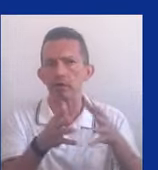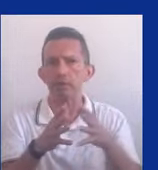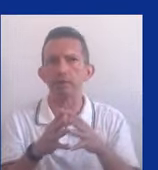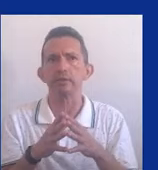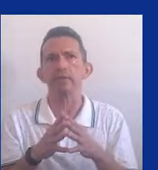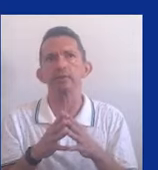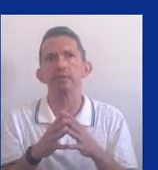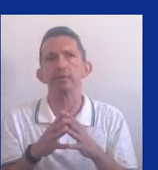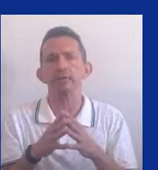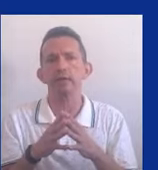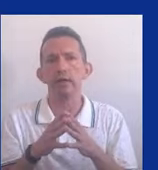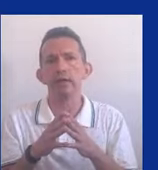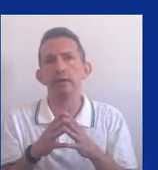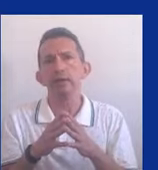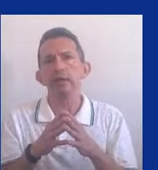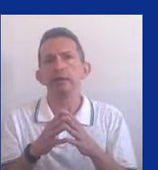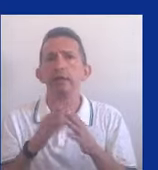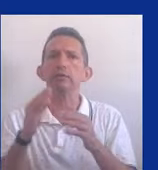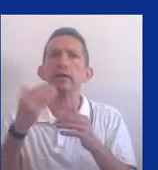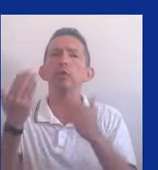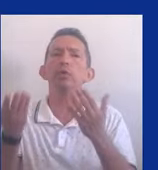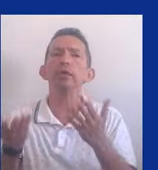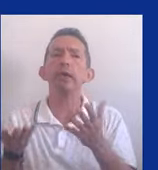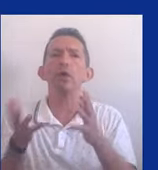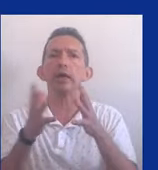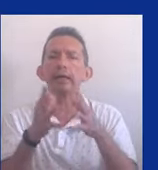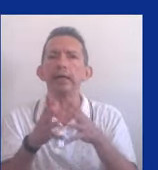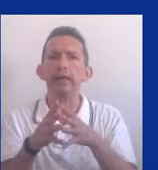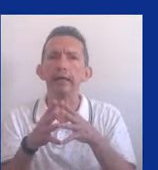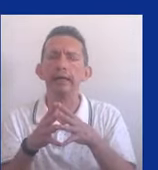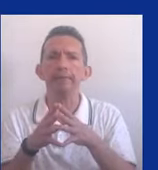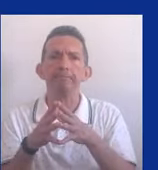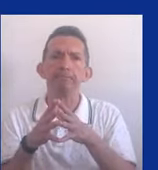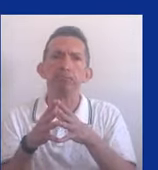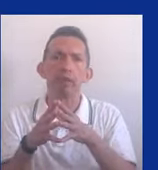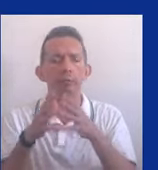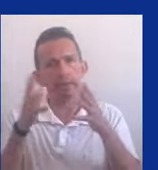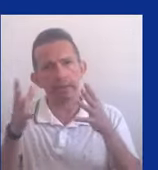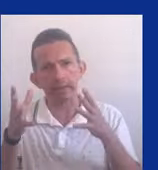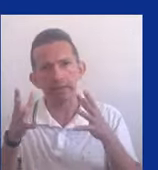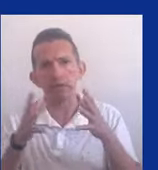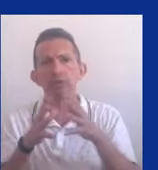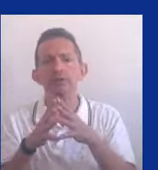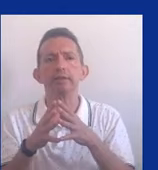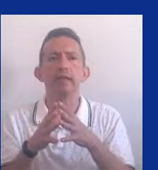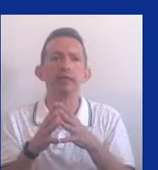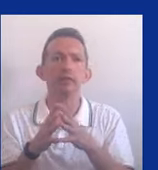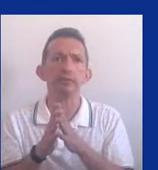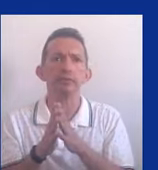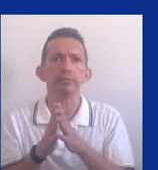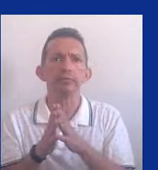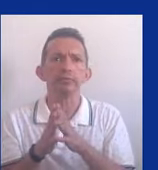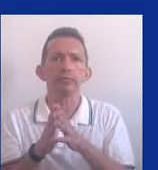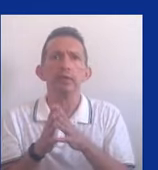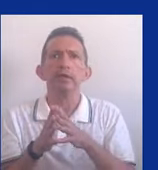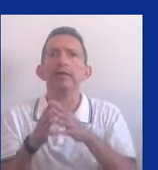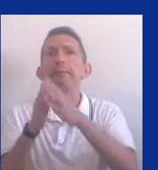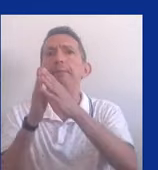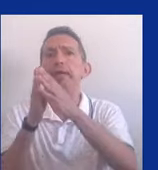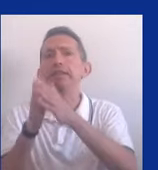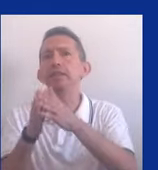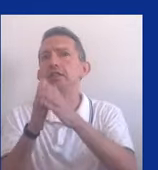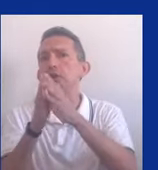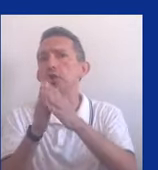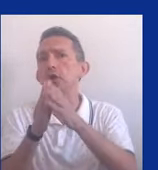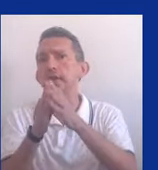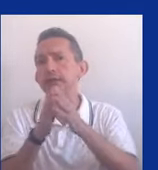Não membranosas. Tá? Tanto que a única organela, é interessante a gente citar isso, que